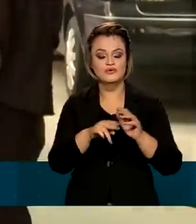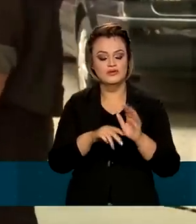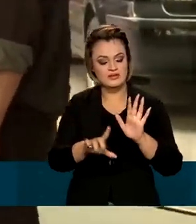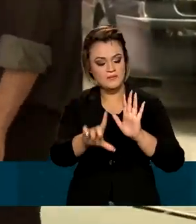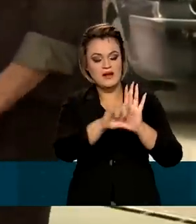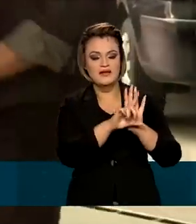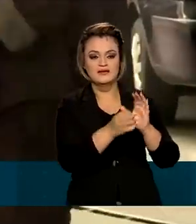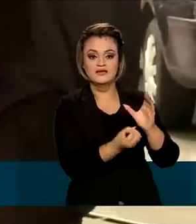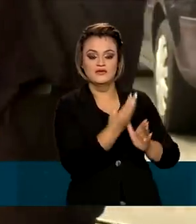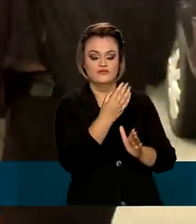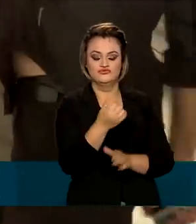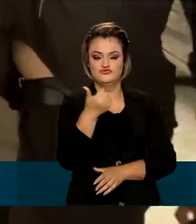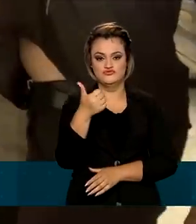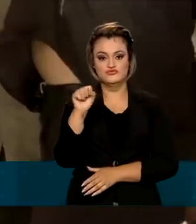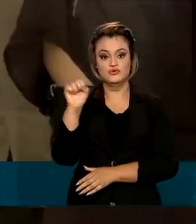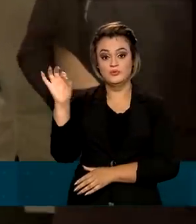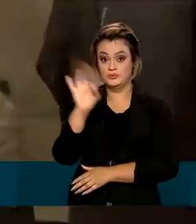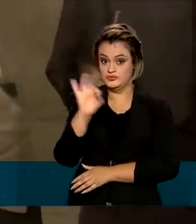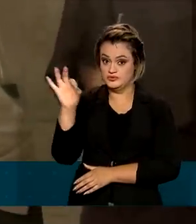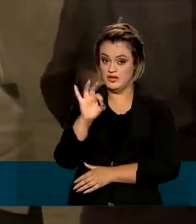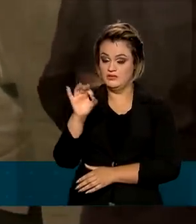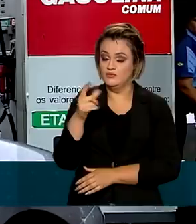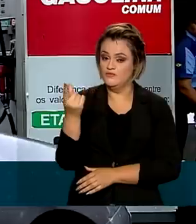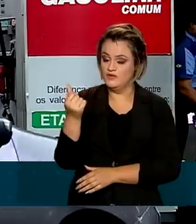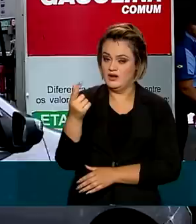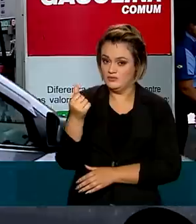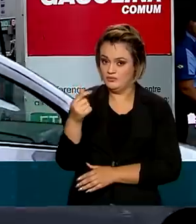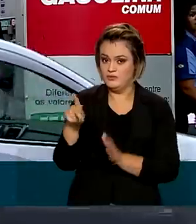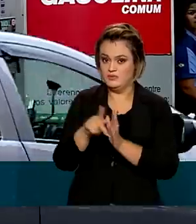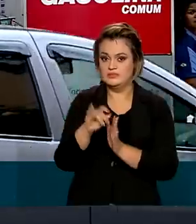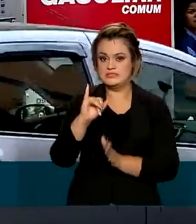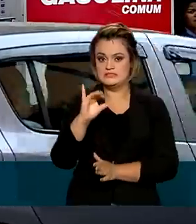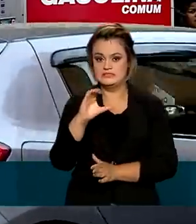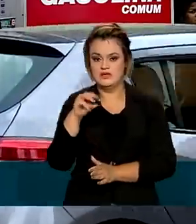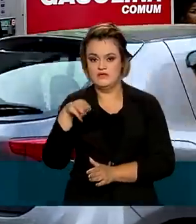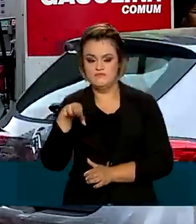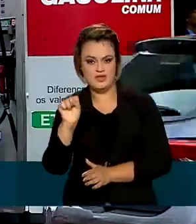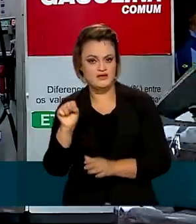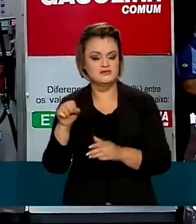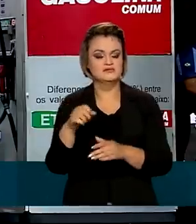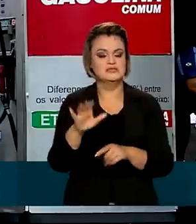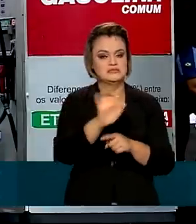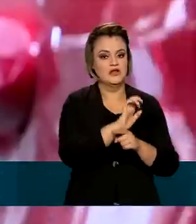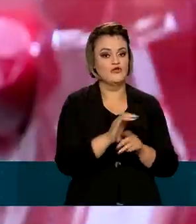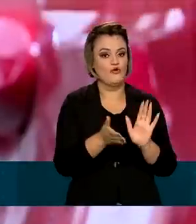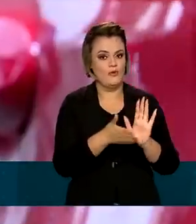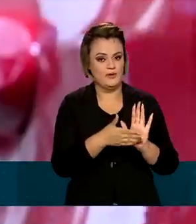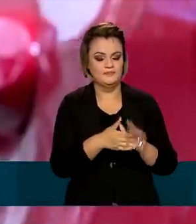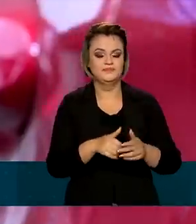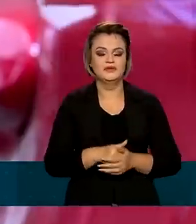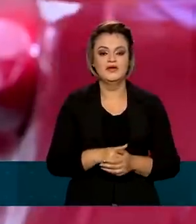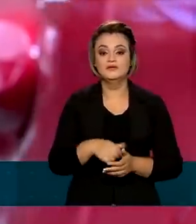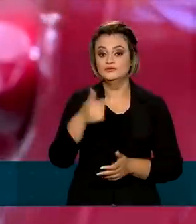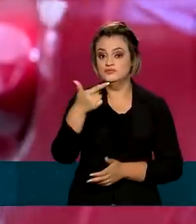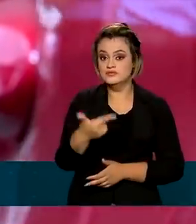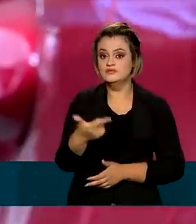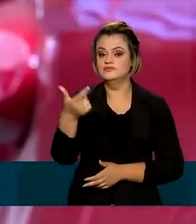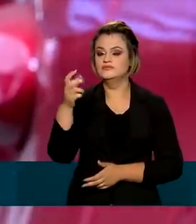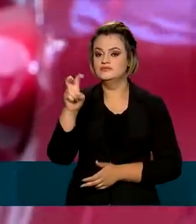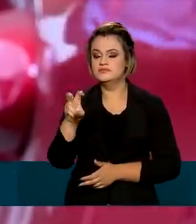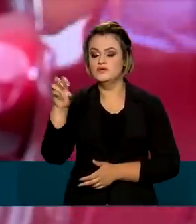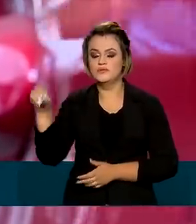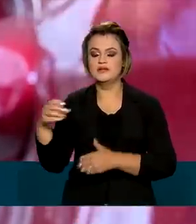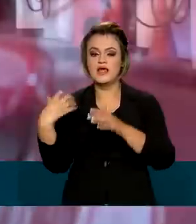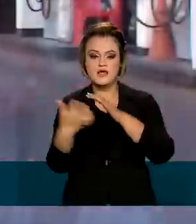né, a 18% a alíquota do ICMS cobrada pelos estados. 250 distribuidoras